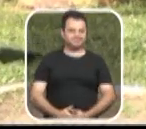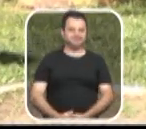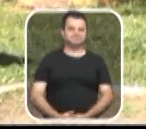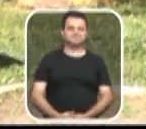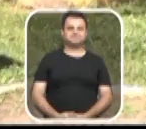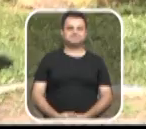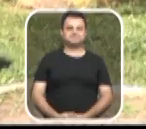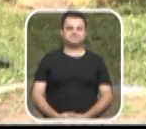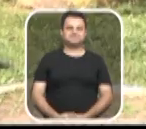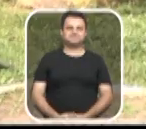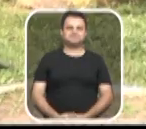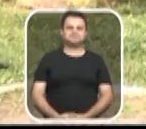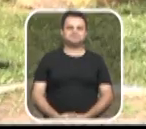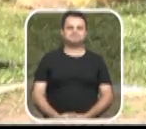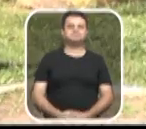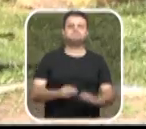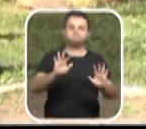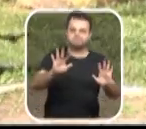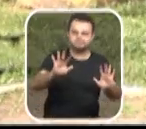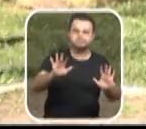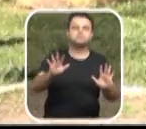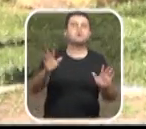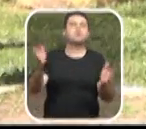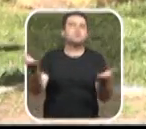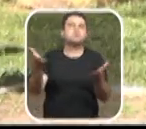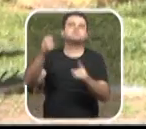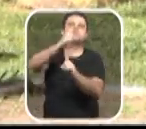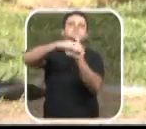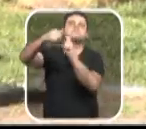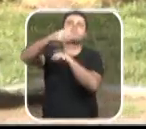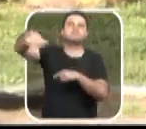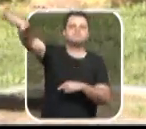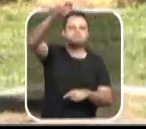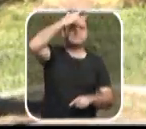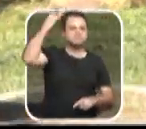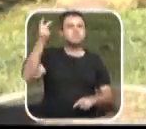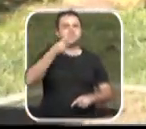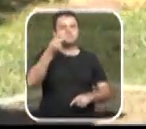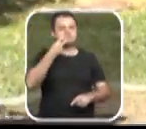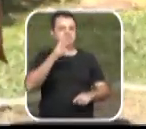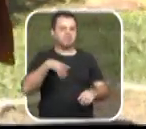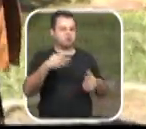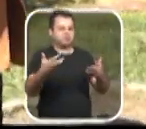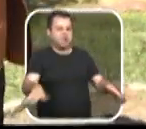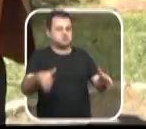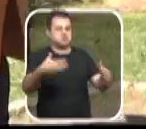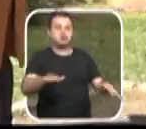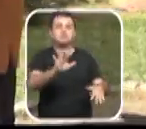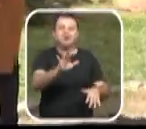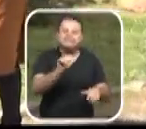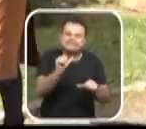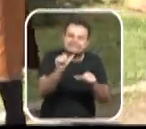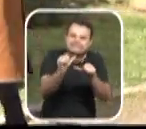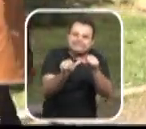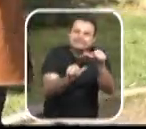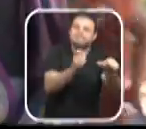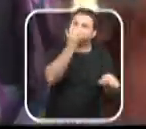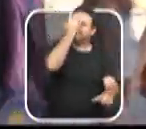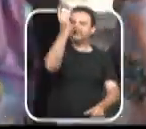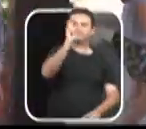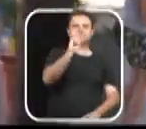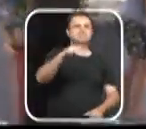Não, assim, a sociedade fala que não quer, mas qualquer mudança tem muita dificuldade para aceitar.